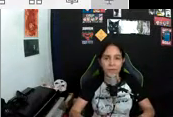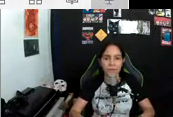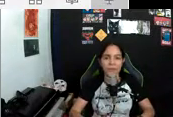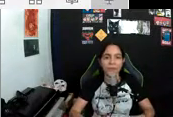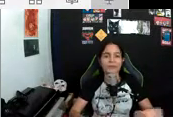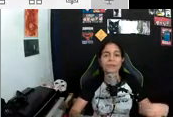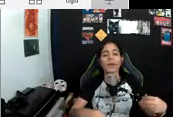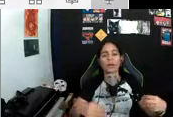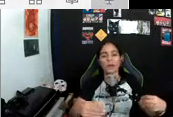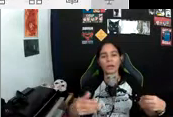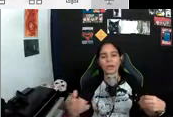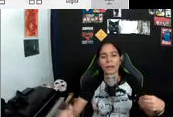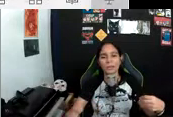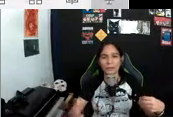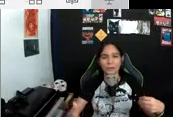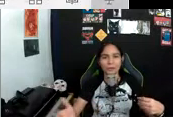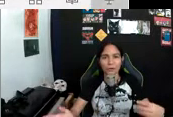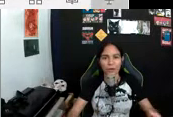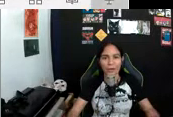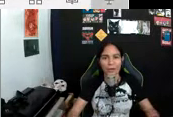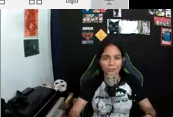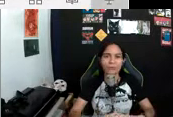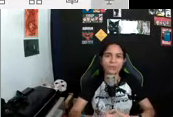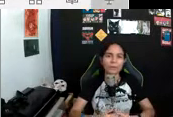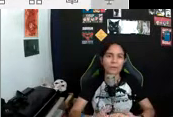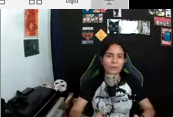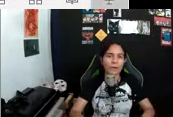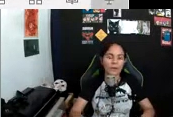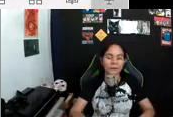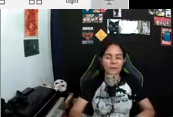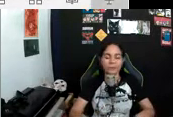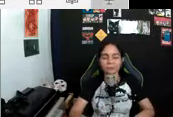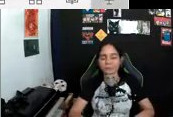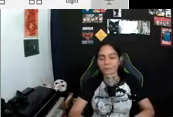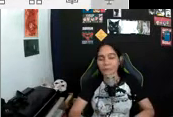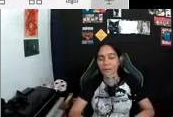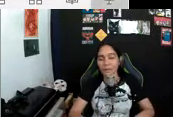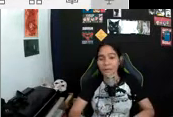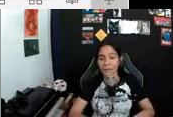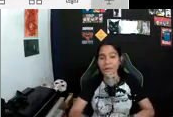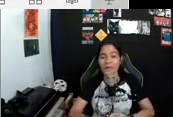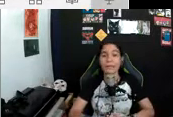essas circunstâncias, colocar o CID correto, se for o caso,